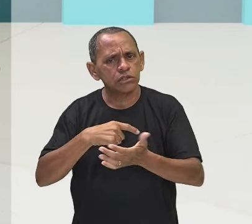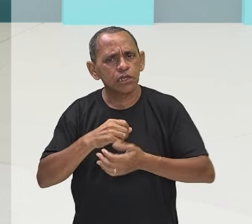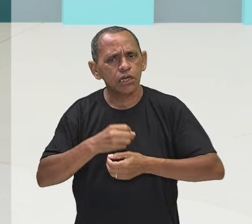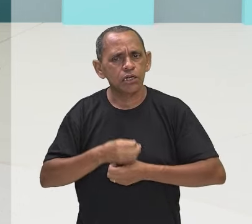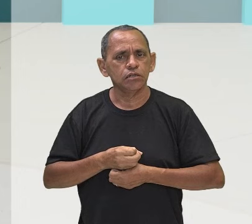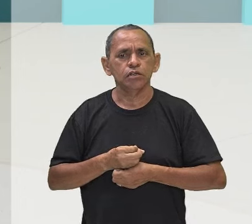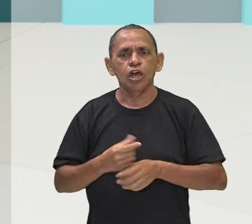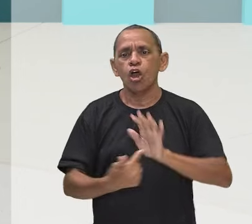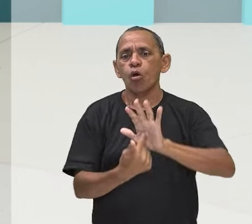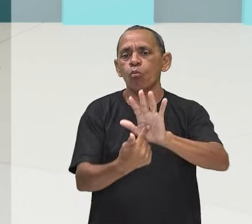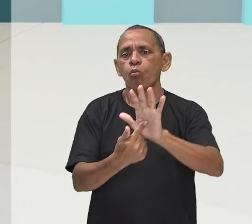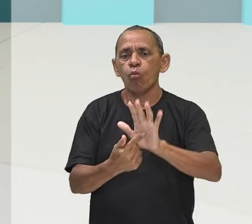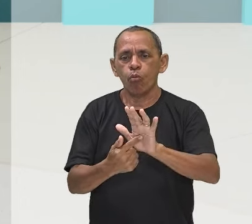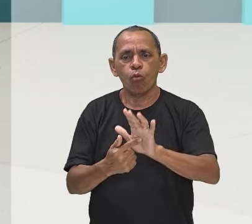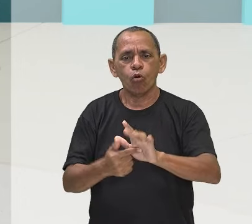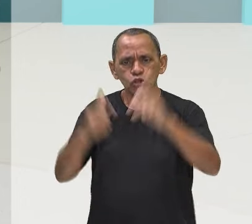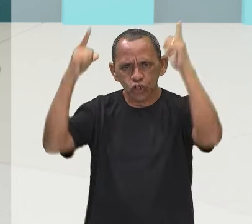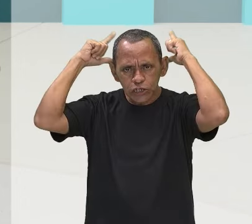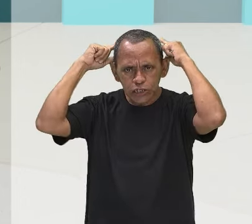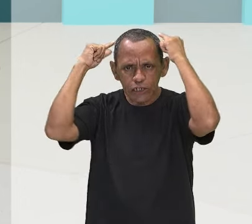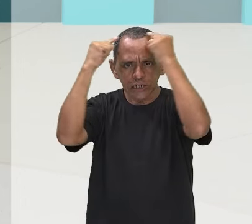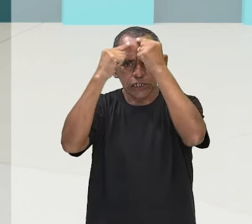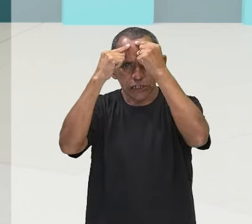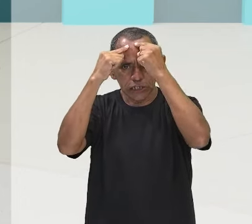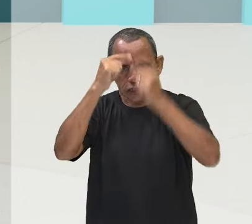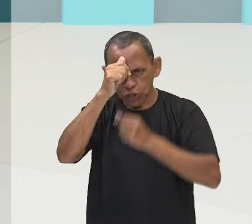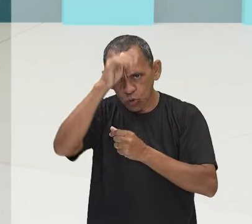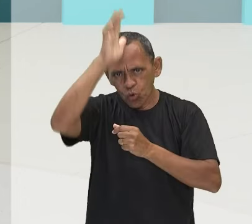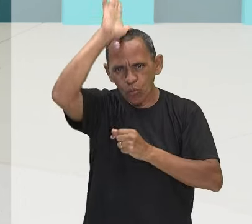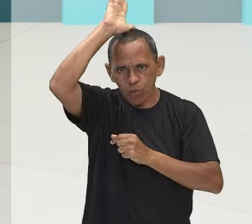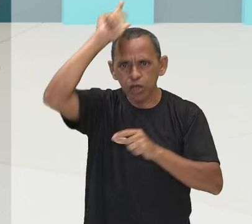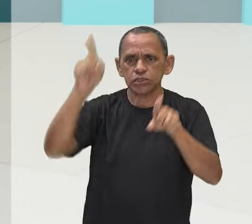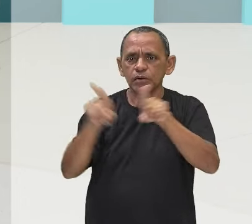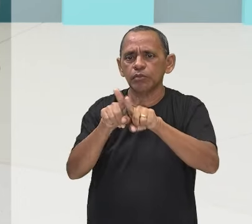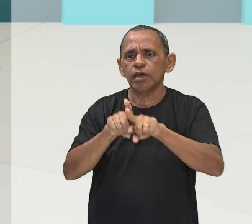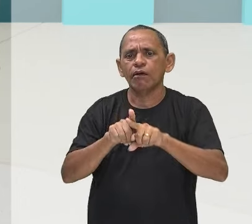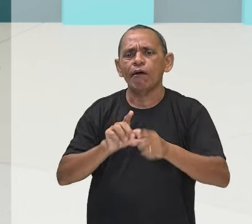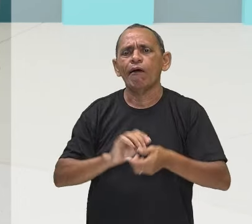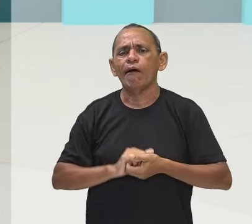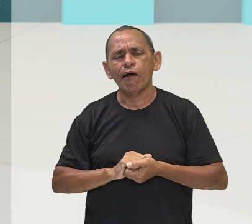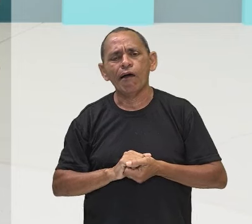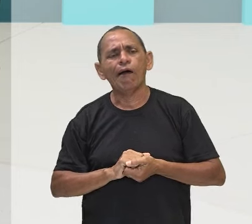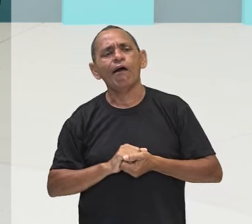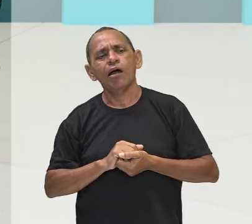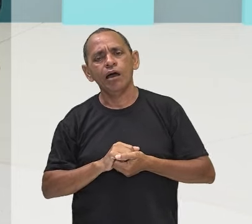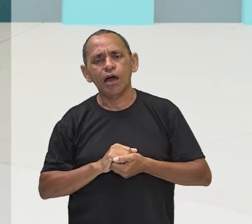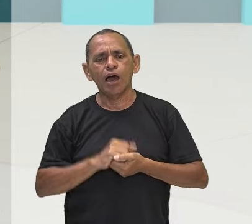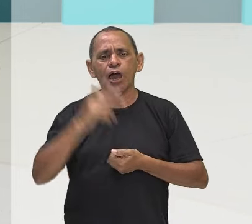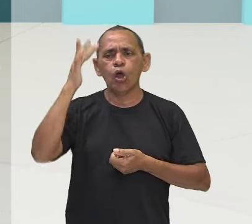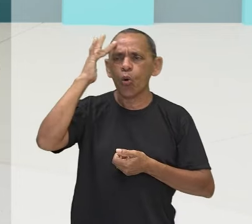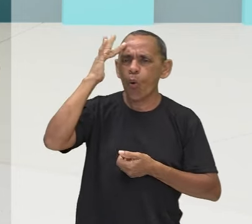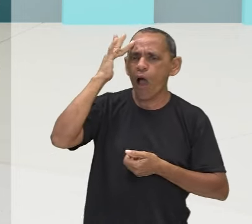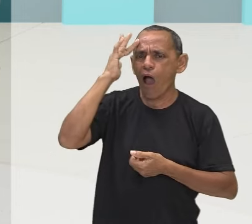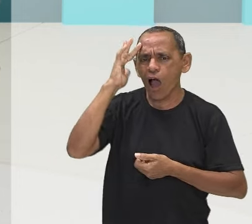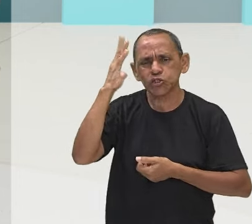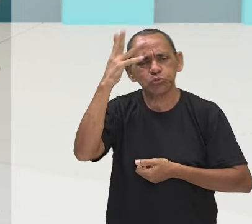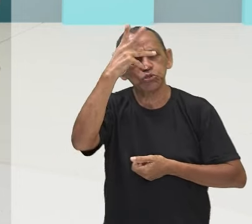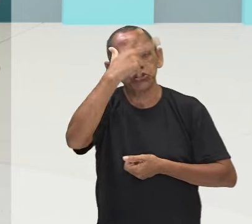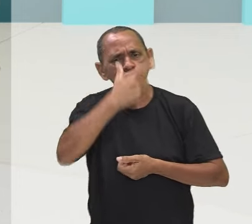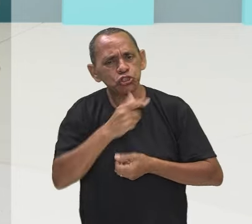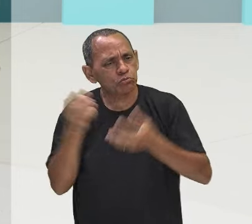clássica greco-romana, a gente já vai entender o que é isso, mas eu não vou ficar lá dizendo, olha, eu acho que tudo isso é lindo, eu acho que tudo isso